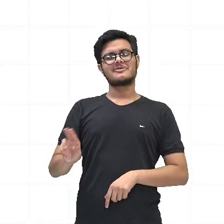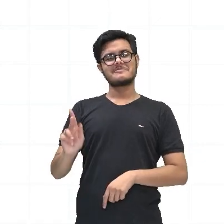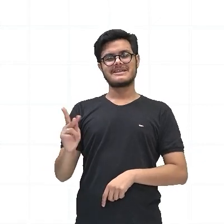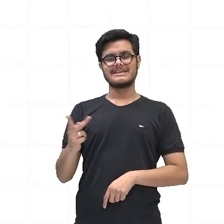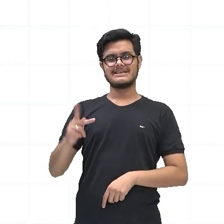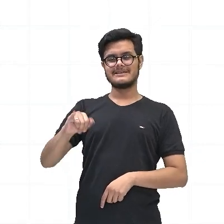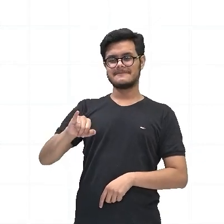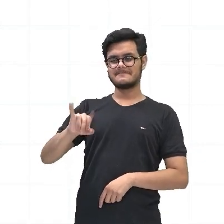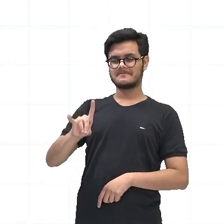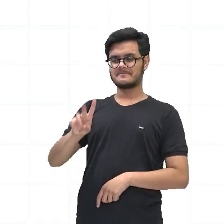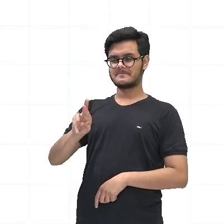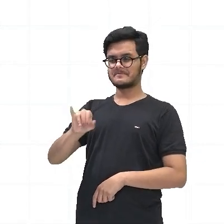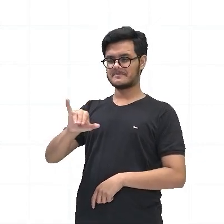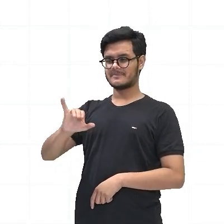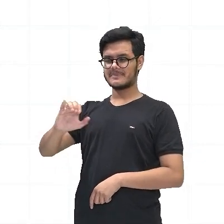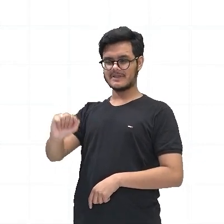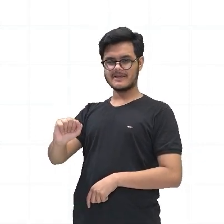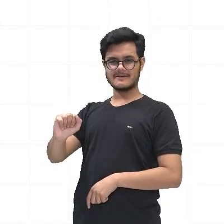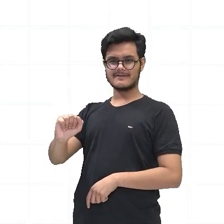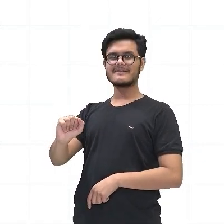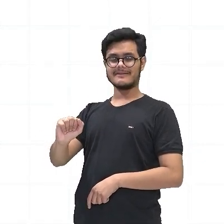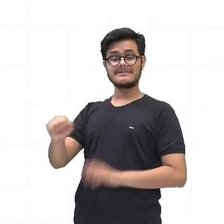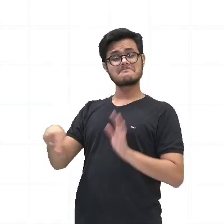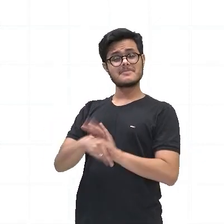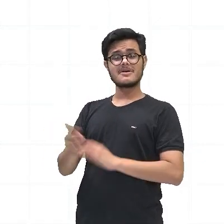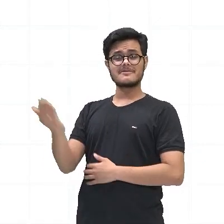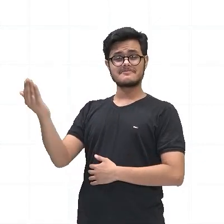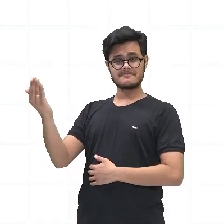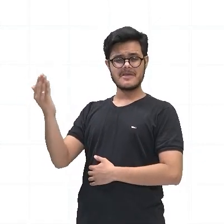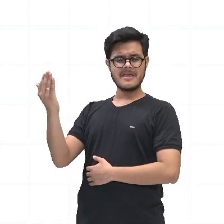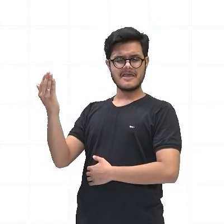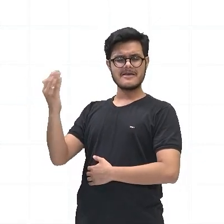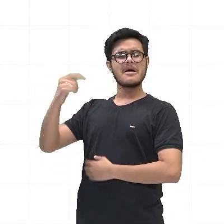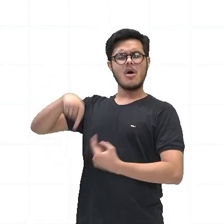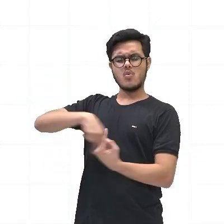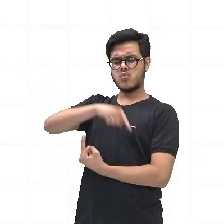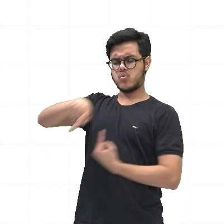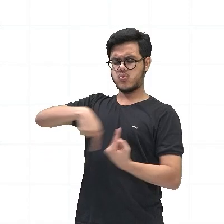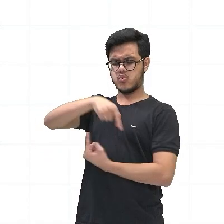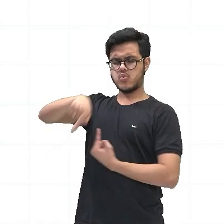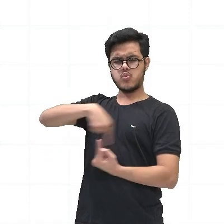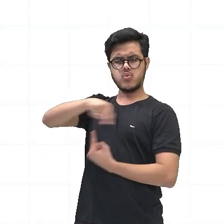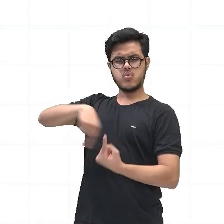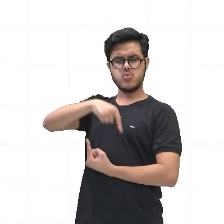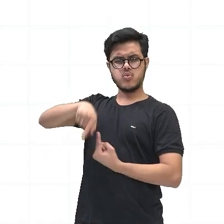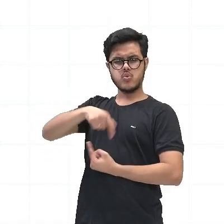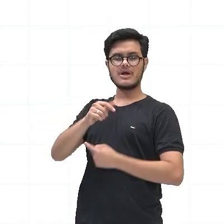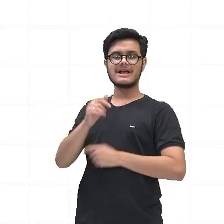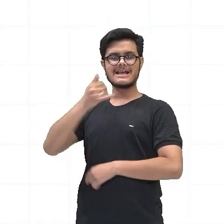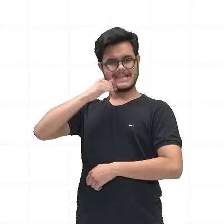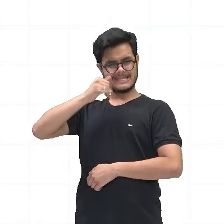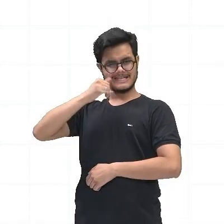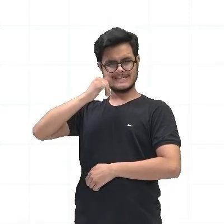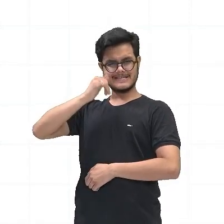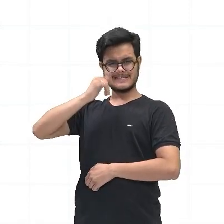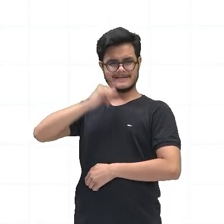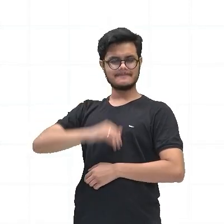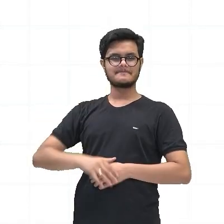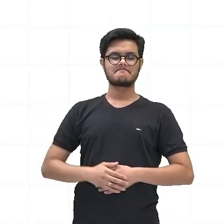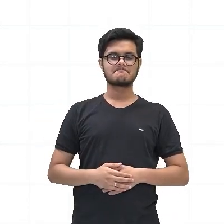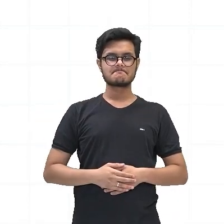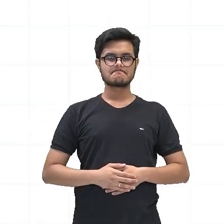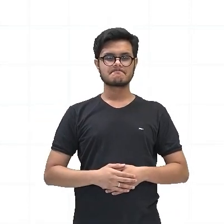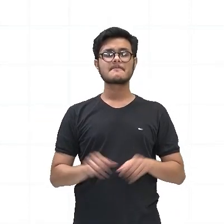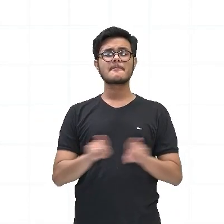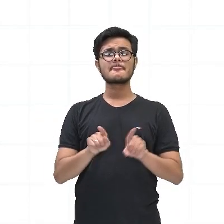observa aí na imagem uma hidrelétrica, né, que é utilizada para gerar energia a partir desse movimento de água. Nós temos também